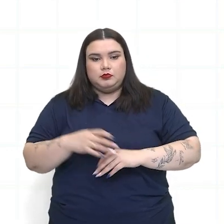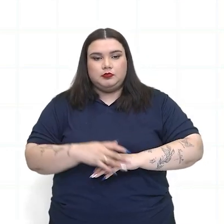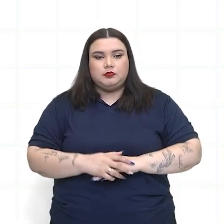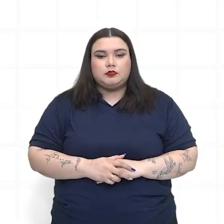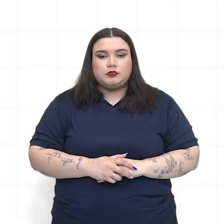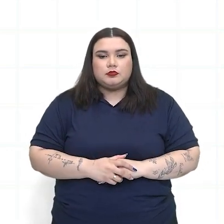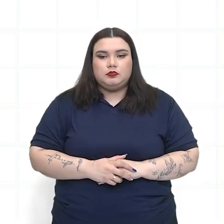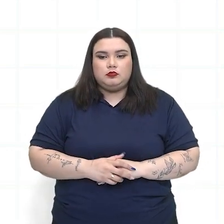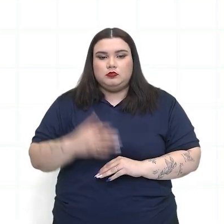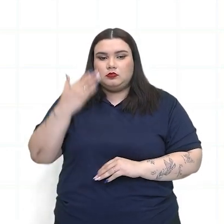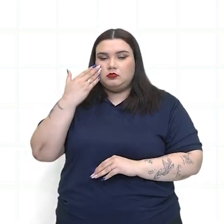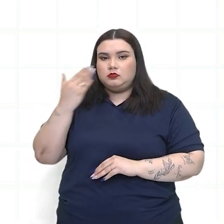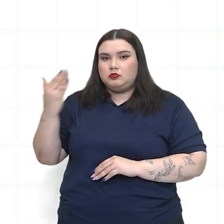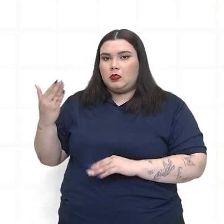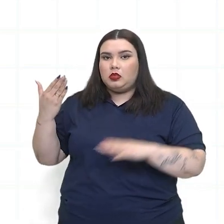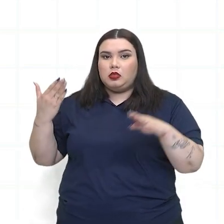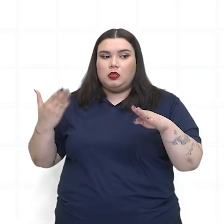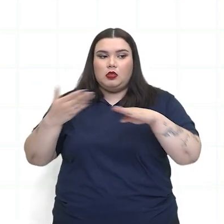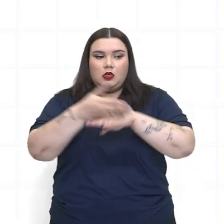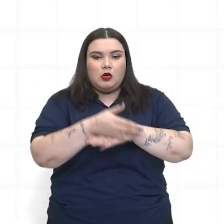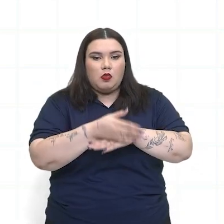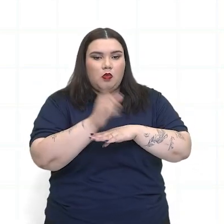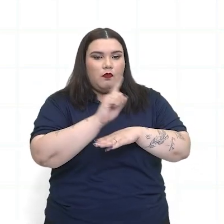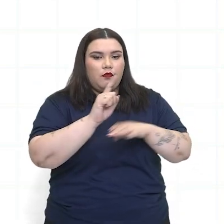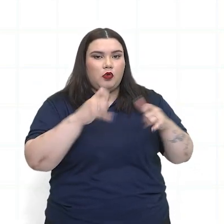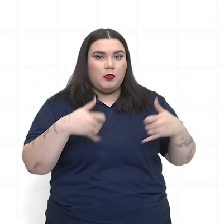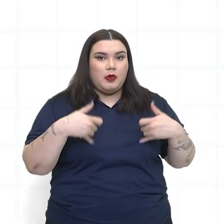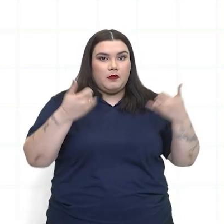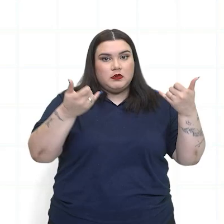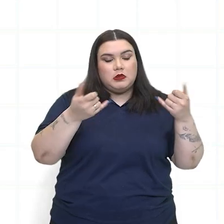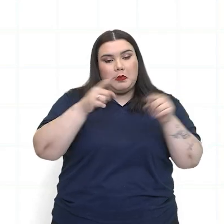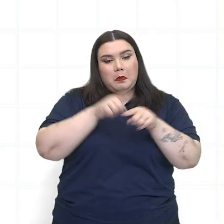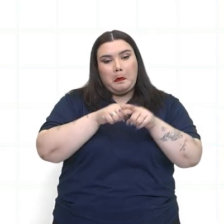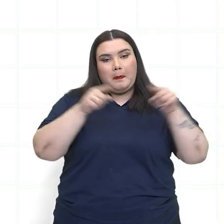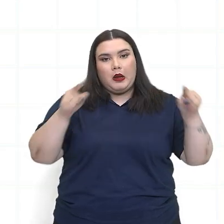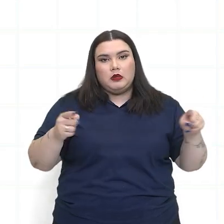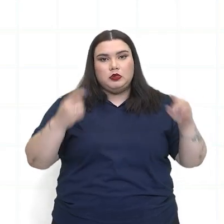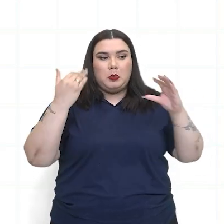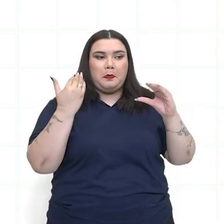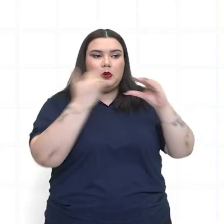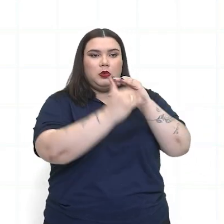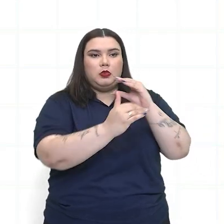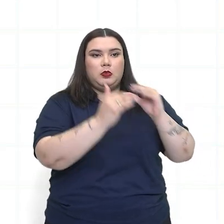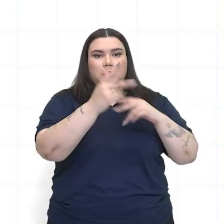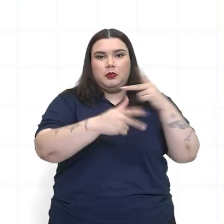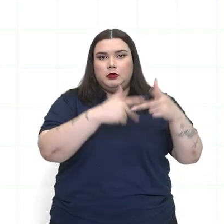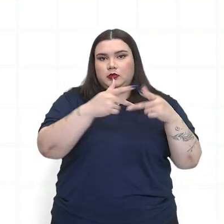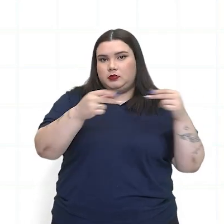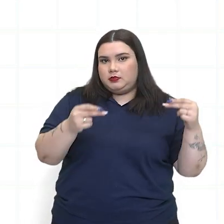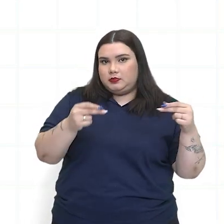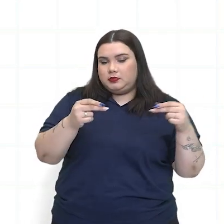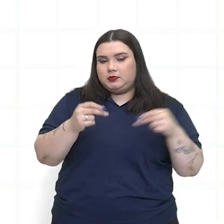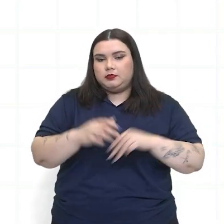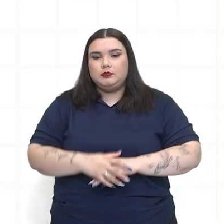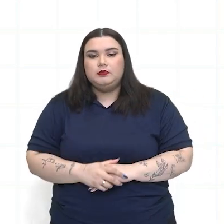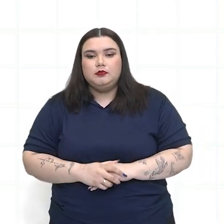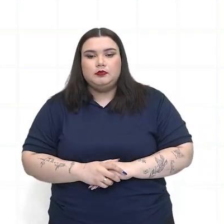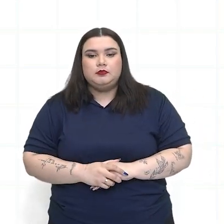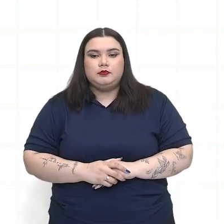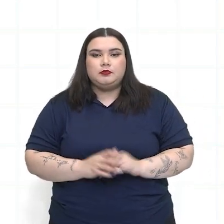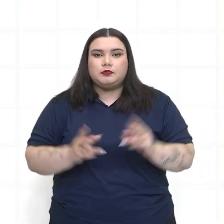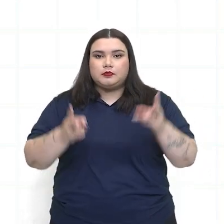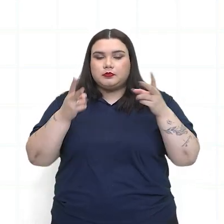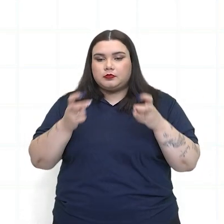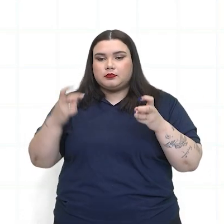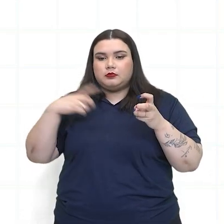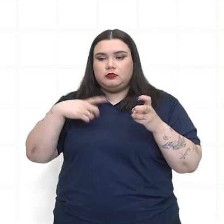conclusão. Não compareceu ao seu aniversário, porém enviou o presente. Veja,